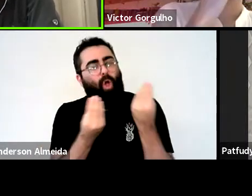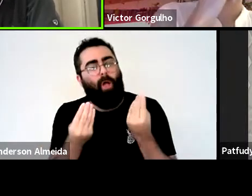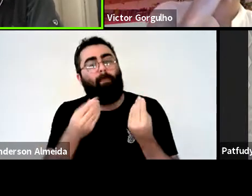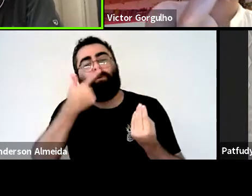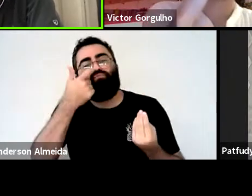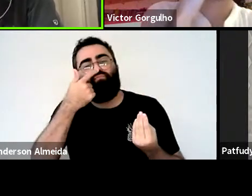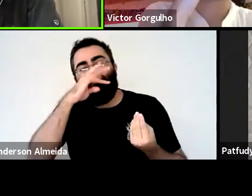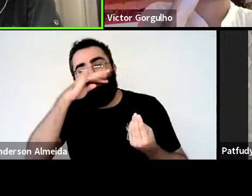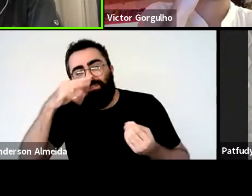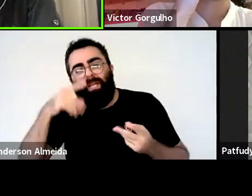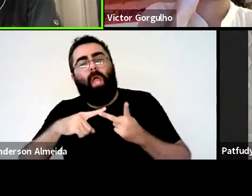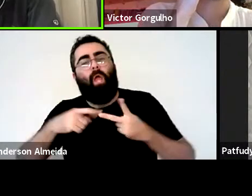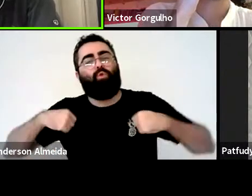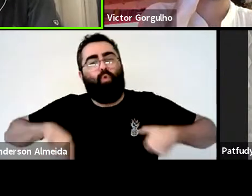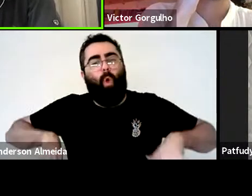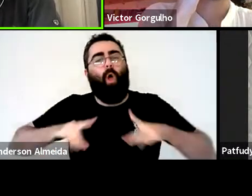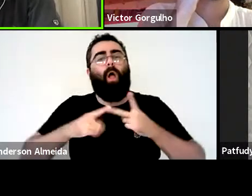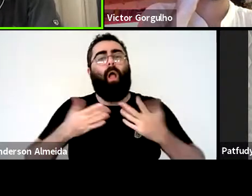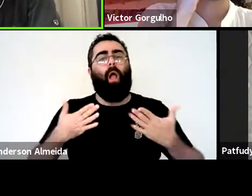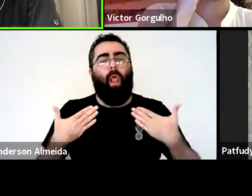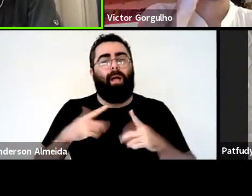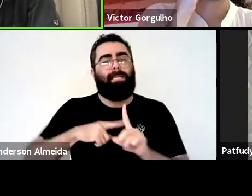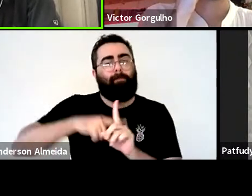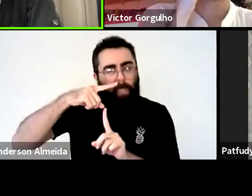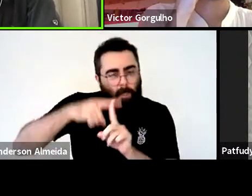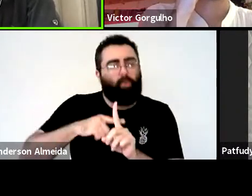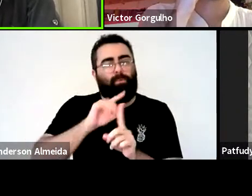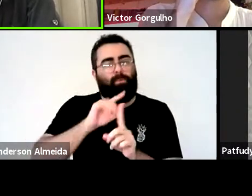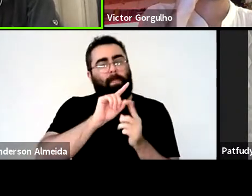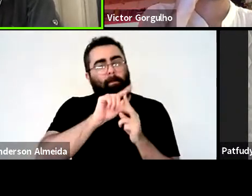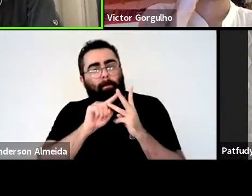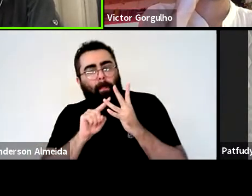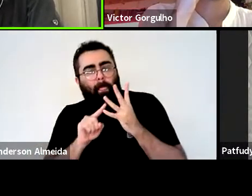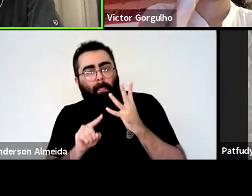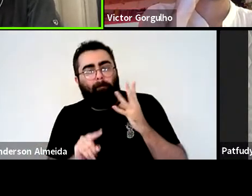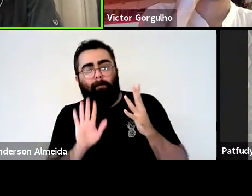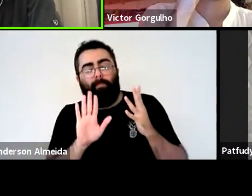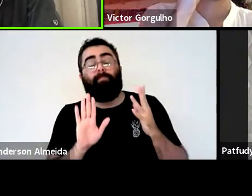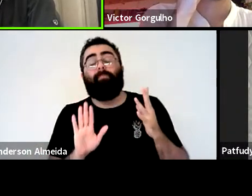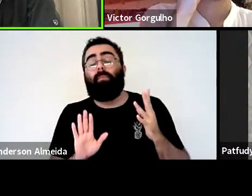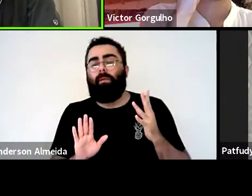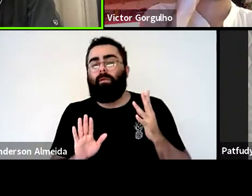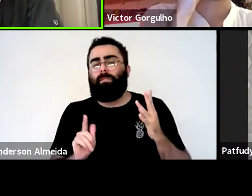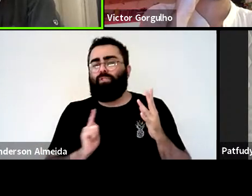suor e do calor, da temperatura, né? Vai haver uma espécie de perversão ali,